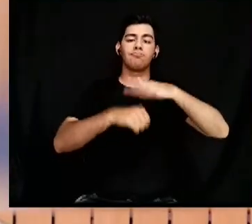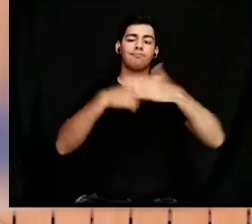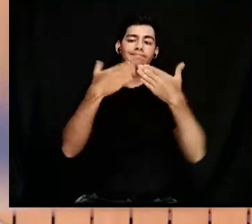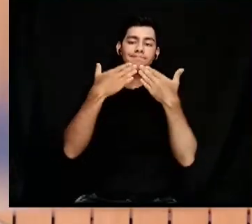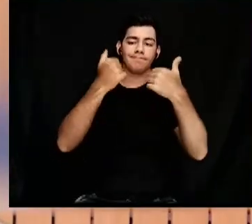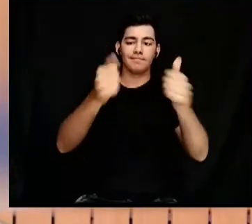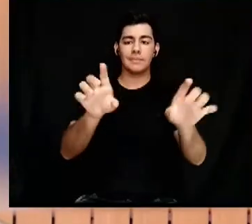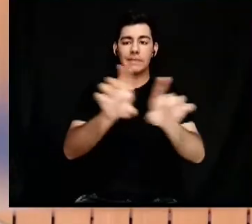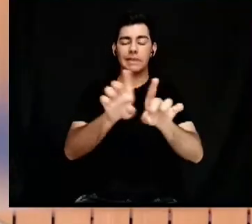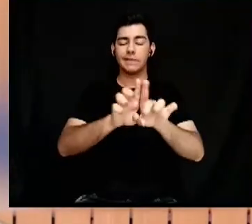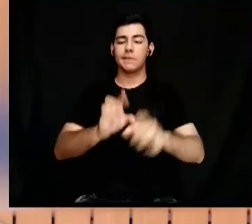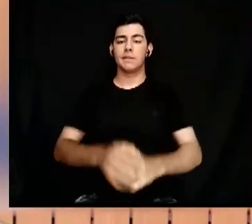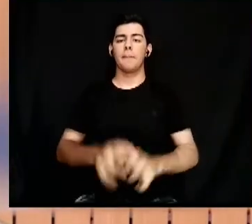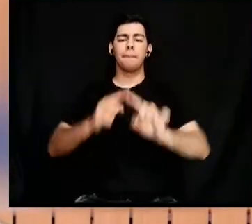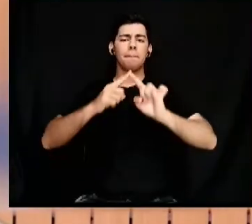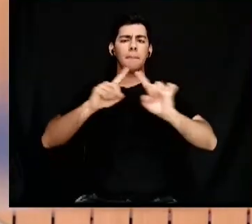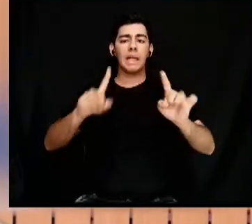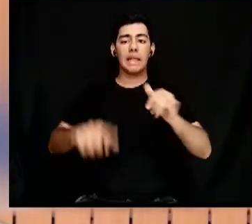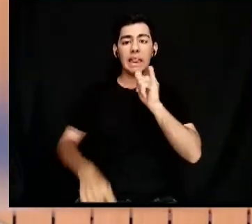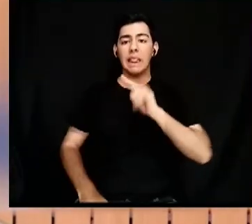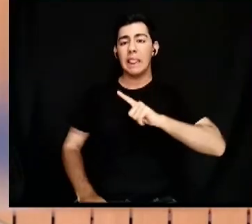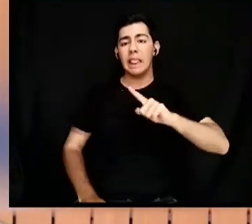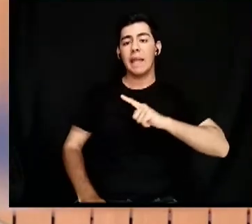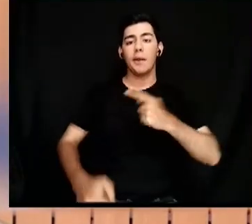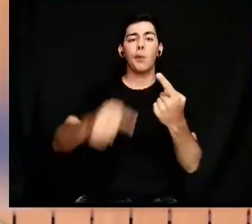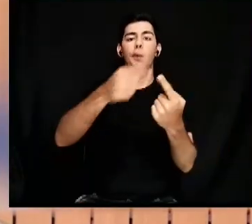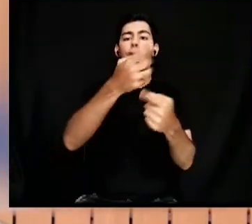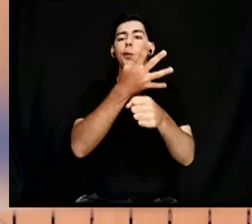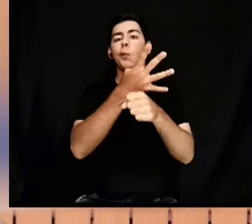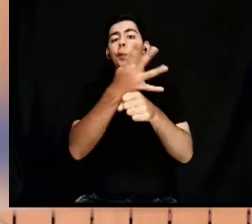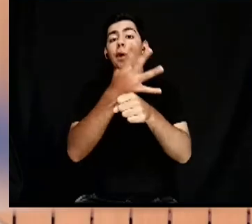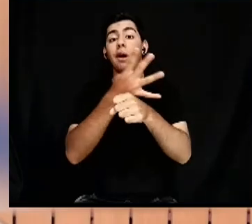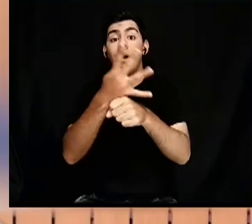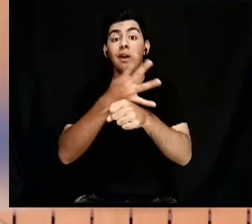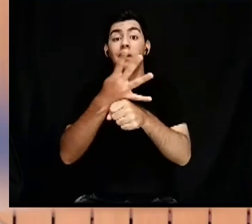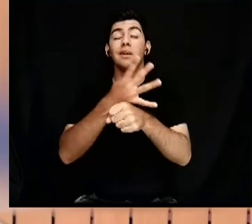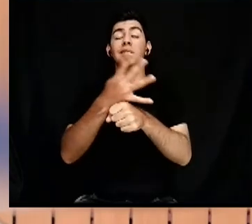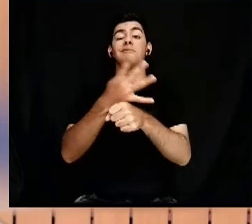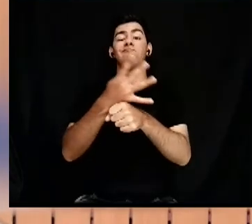mas coloca 4 anos. 4 anos